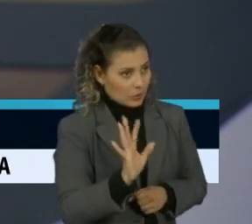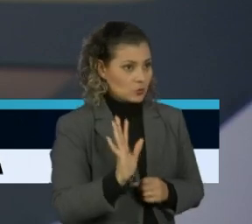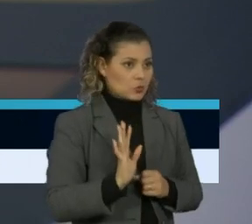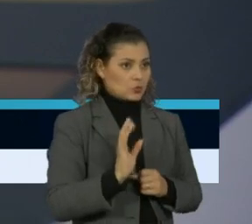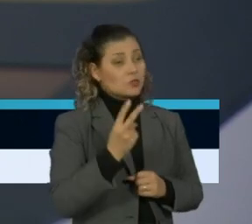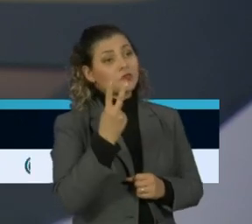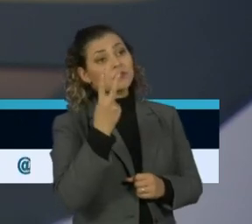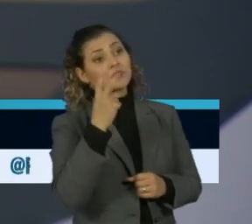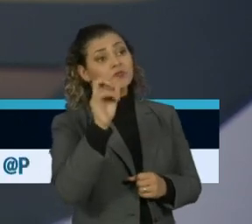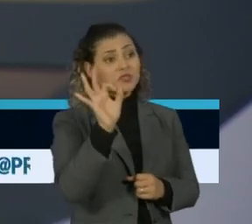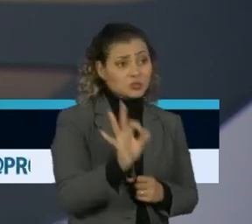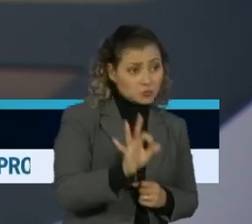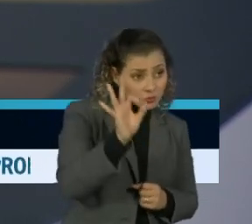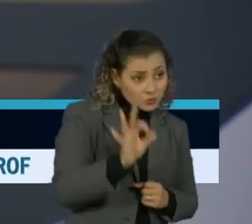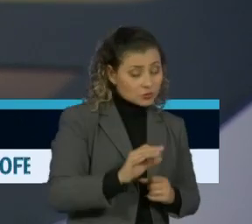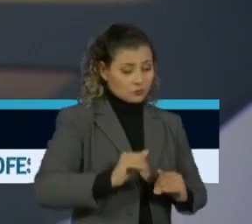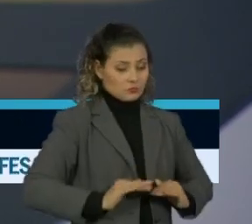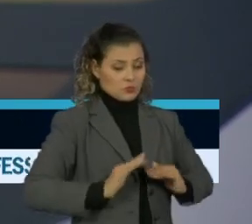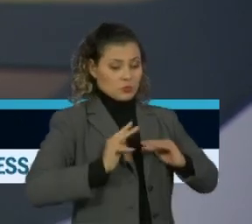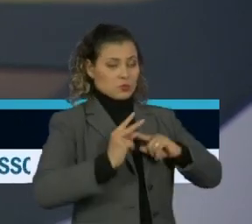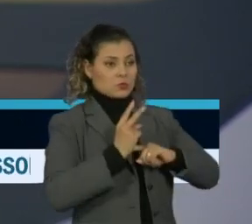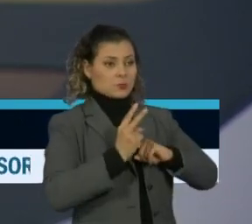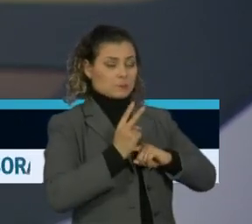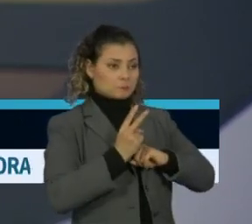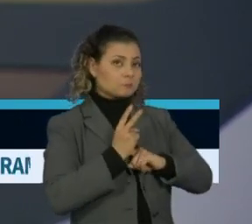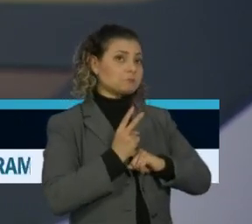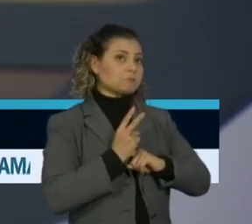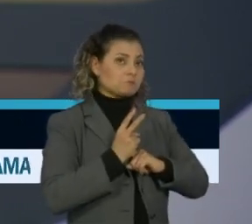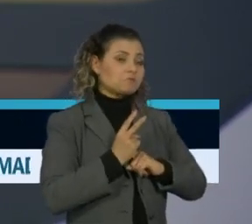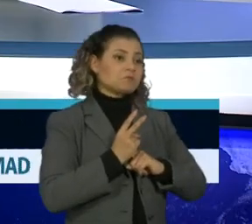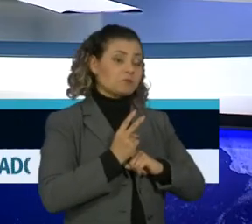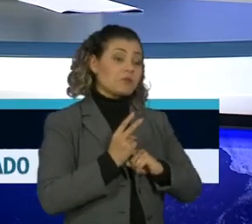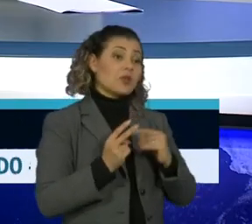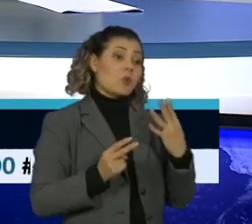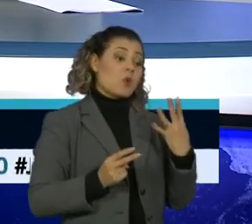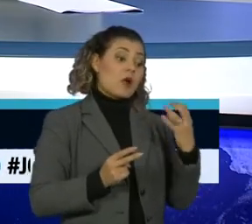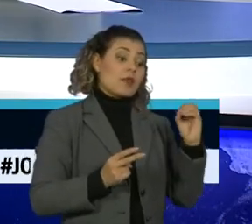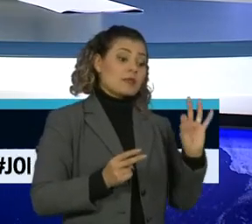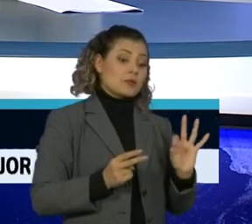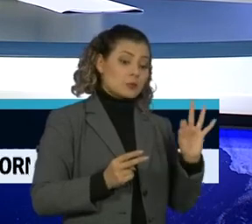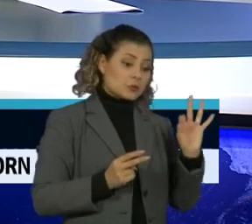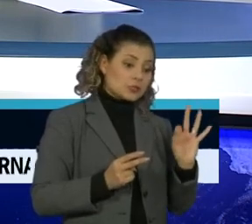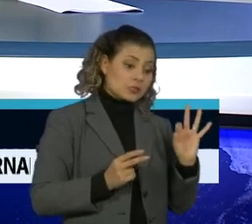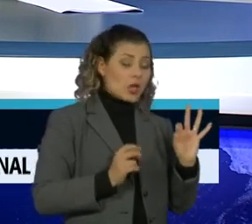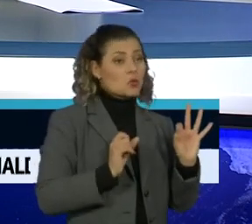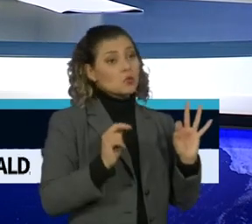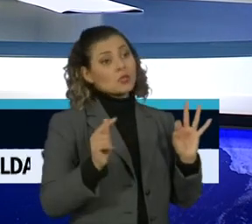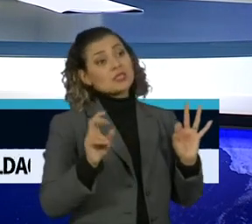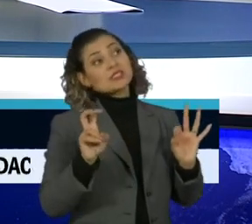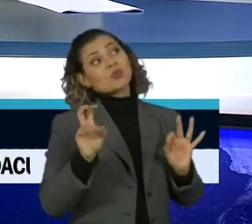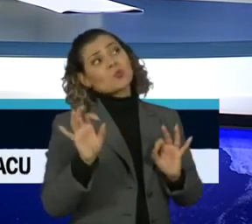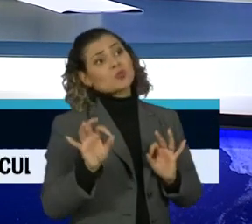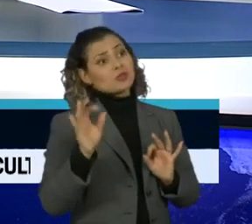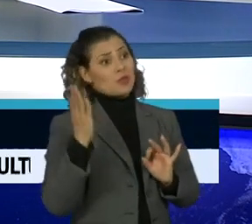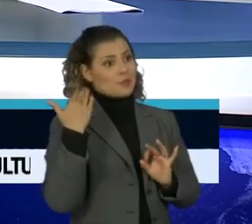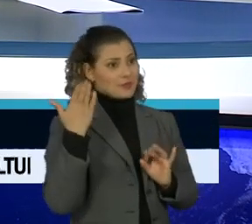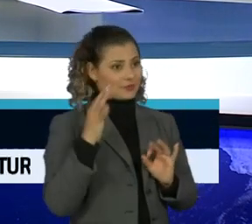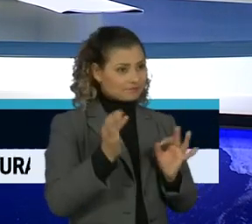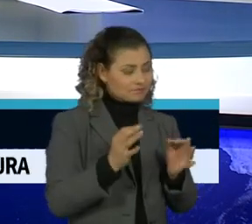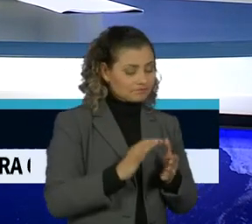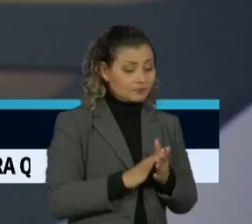e vinte por cento é muito mais próximo de eventualmente quarenta por cento do que era com 5 porcento